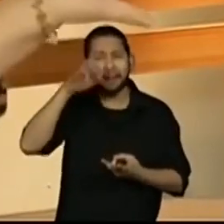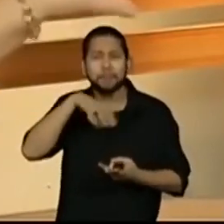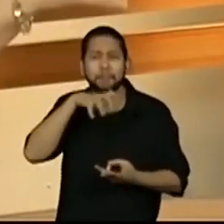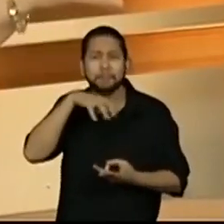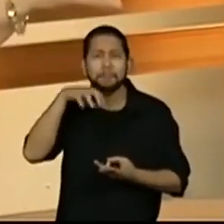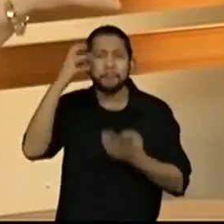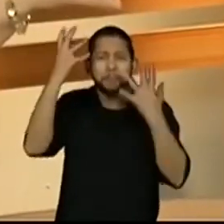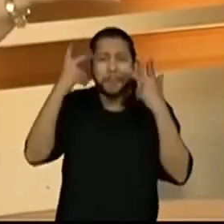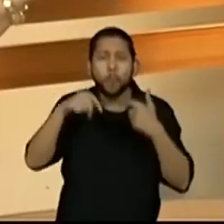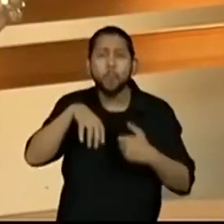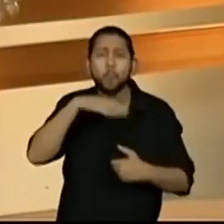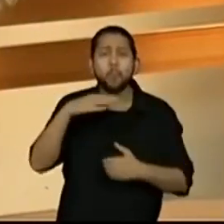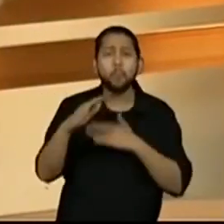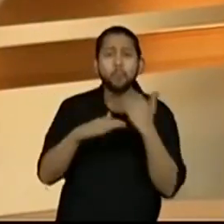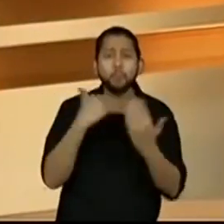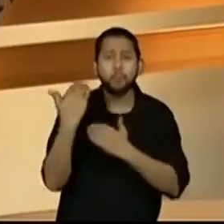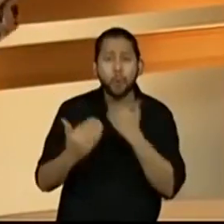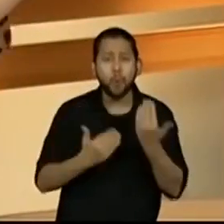Nessa